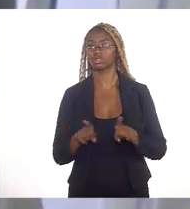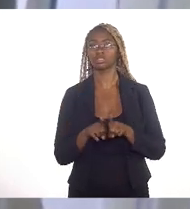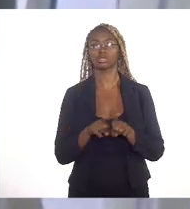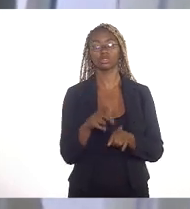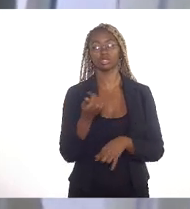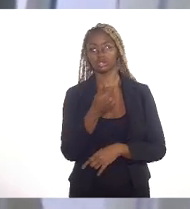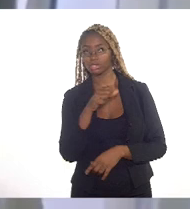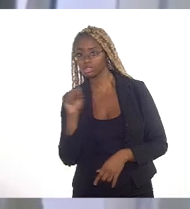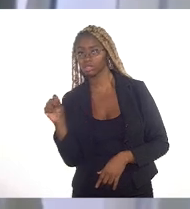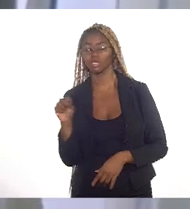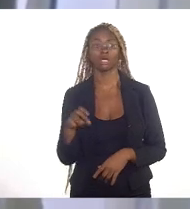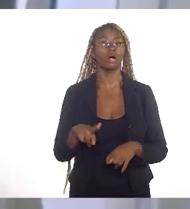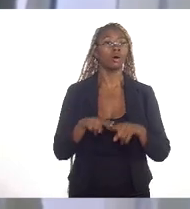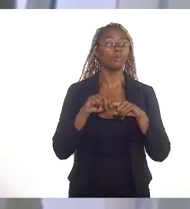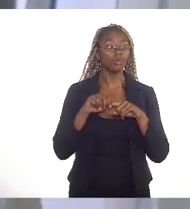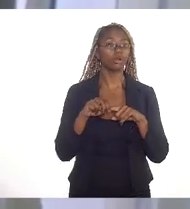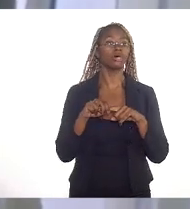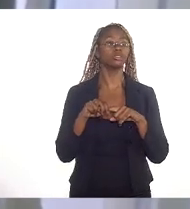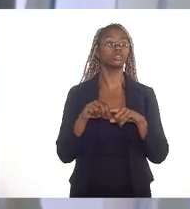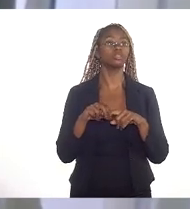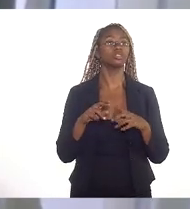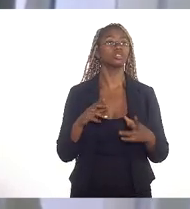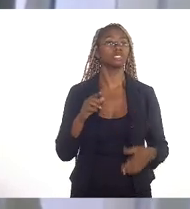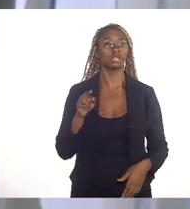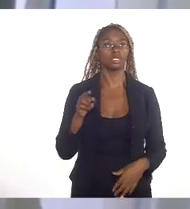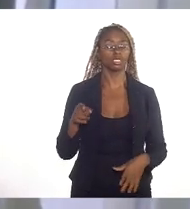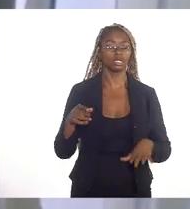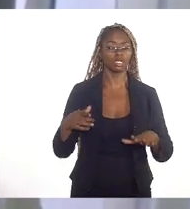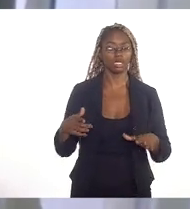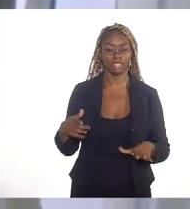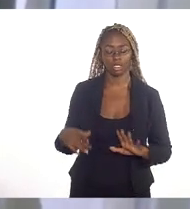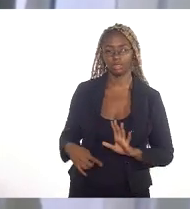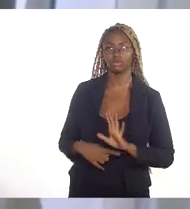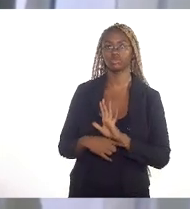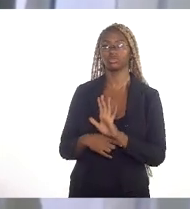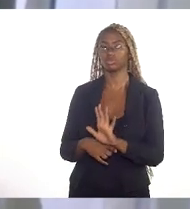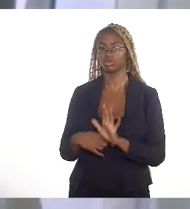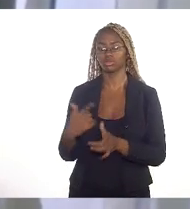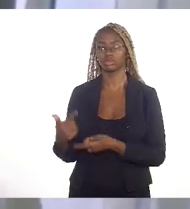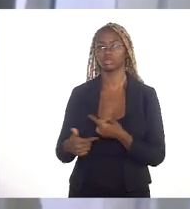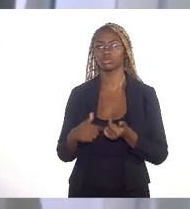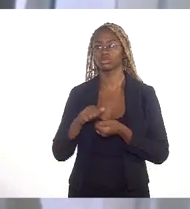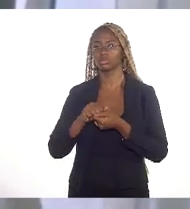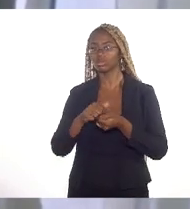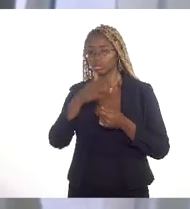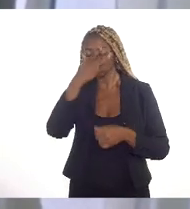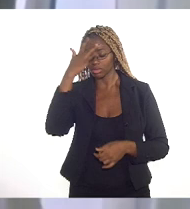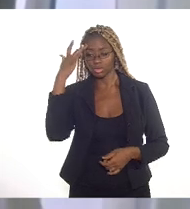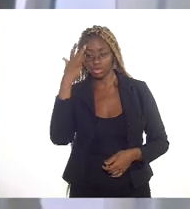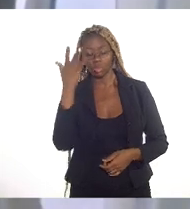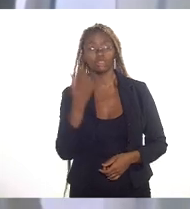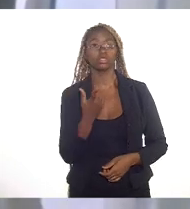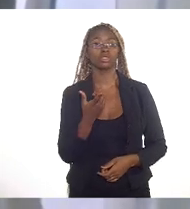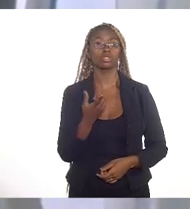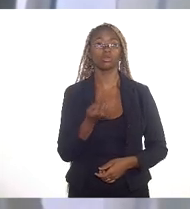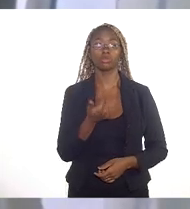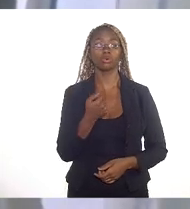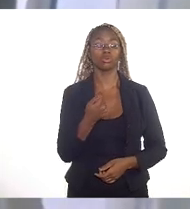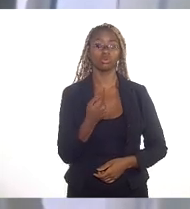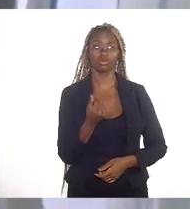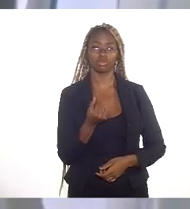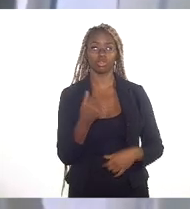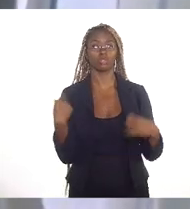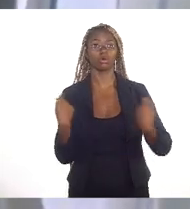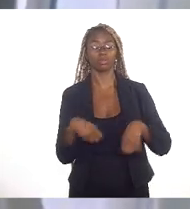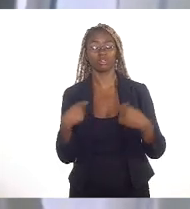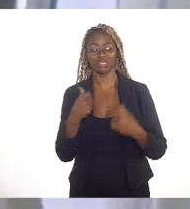3ª, porque ela beneficia, atua junto a pacientes hipossuficientes economicamente, ou seja, que